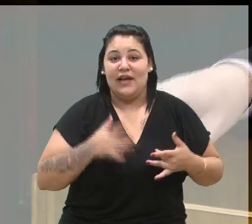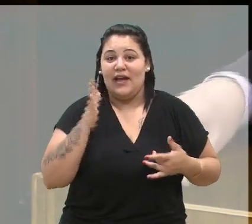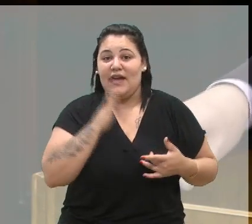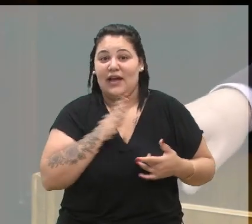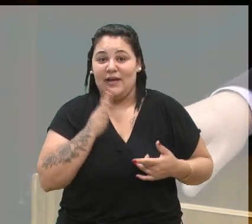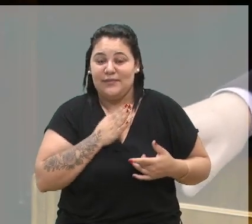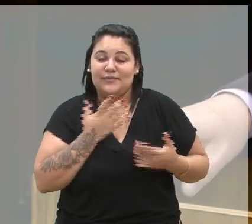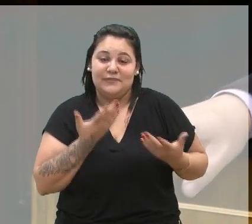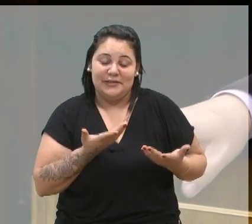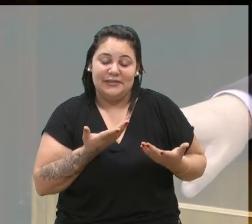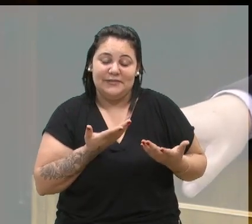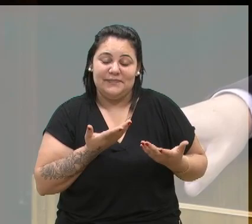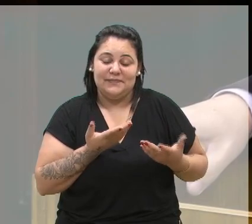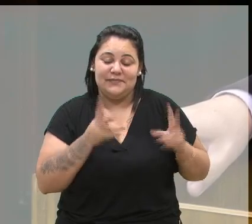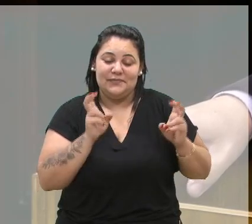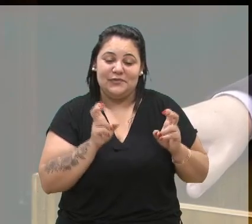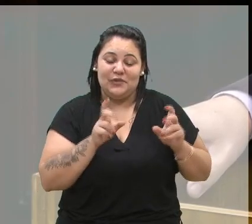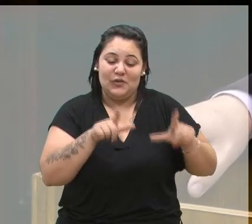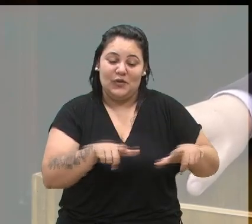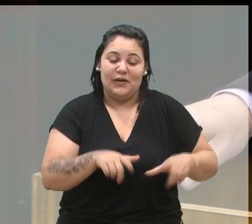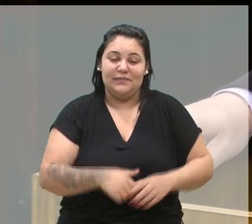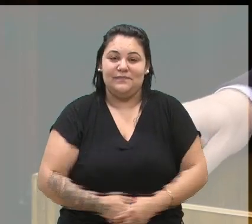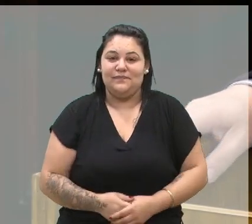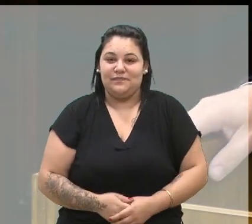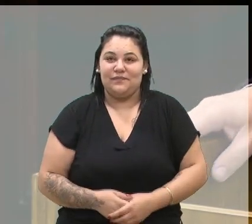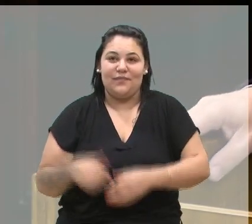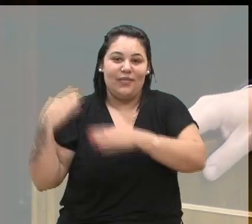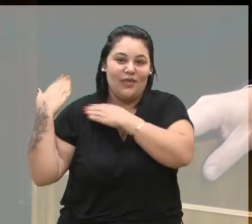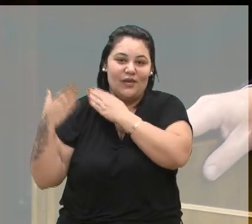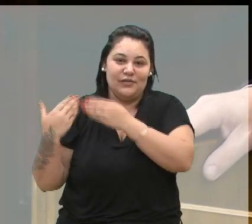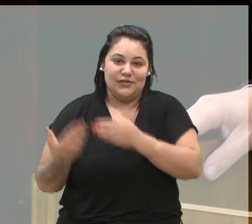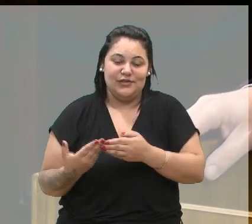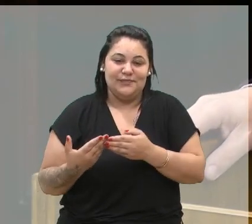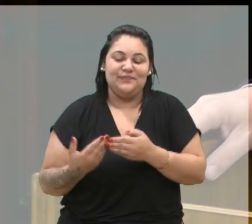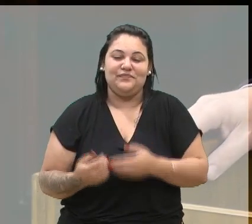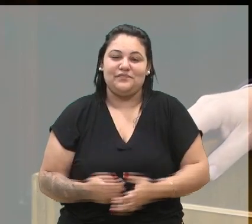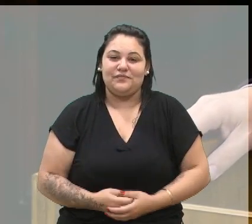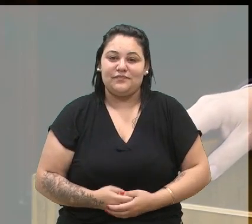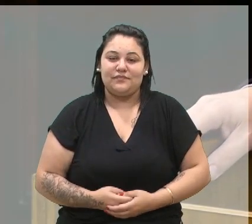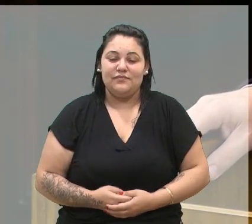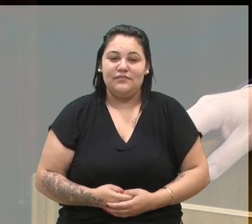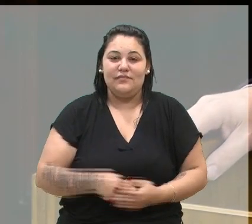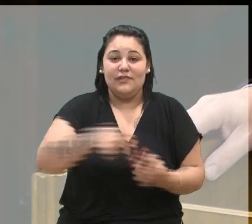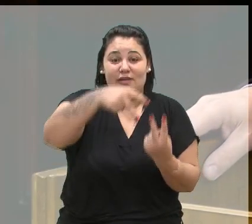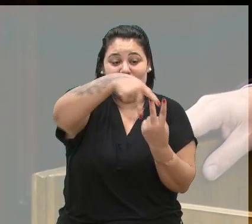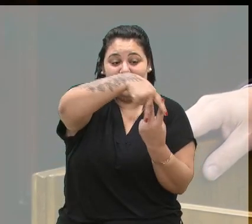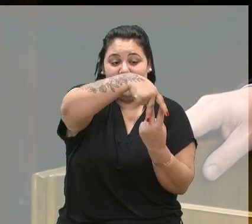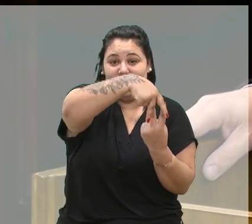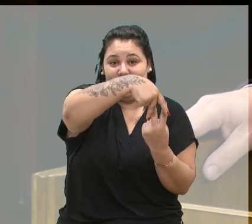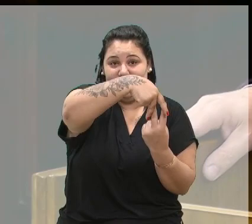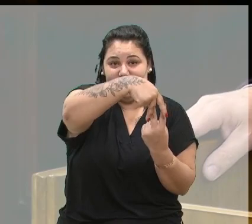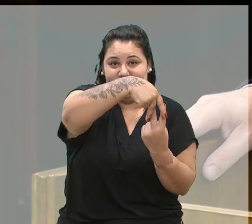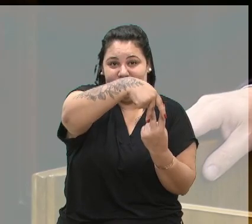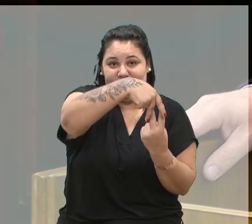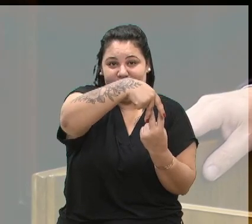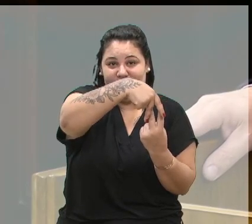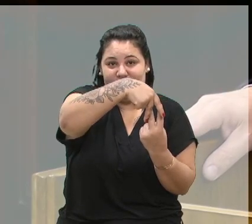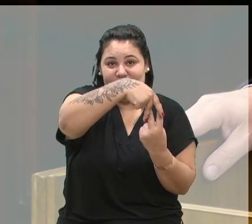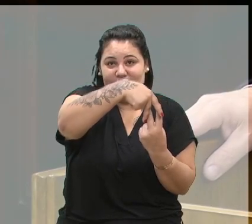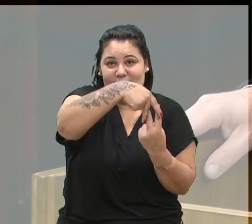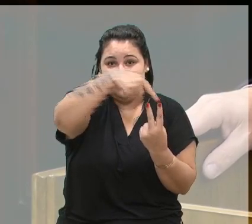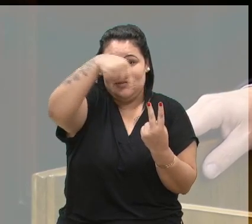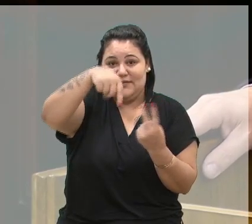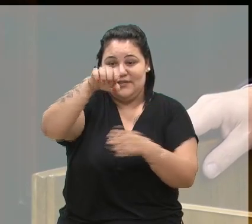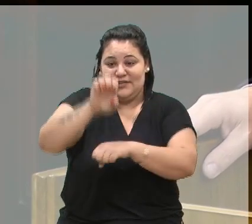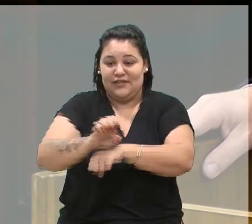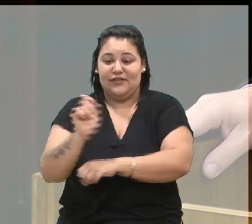essa instituição, sobre a história do Supremo Conselho. A maçonaria no estado do Rio Grande do Sul começou